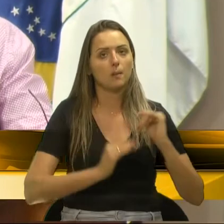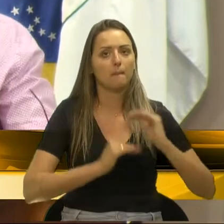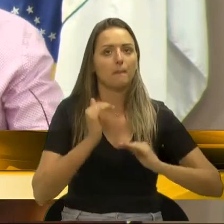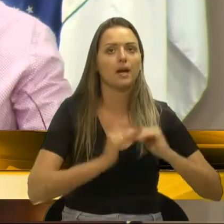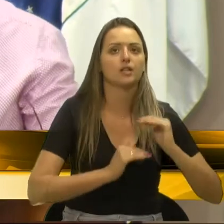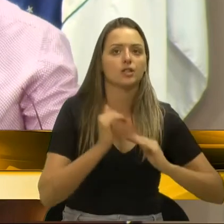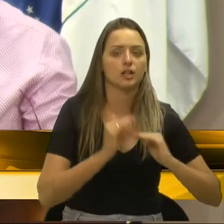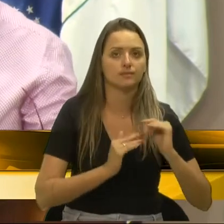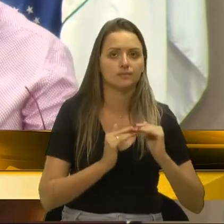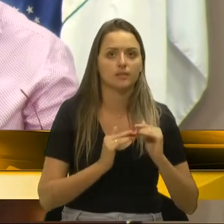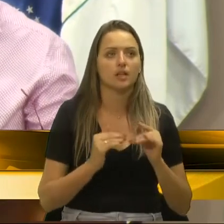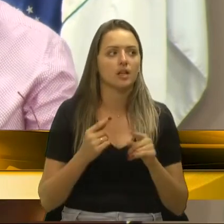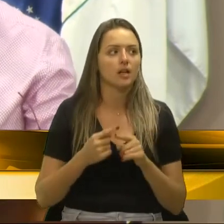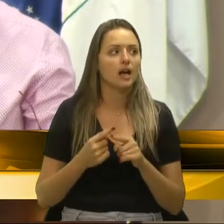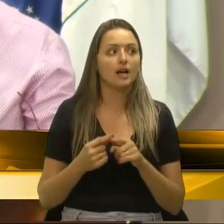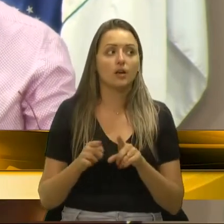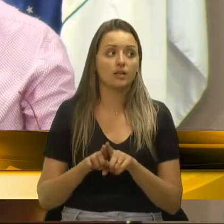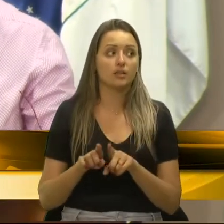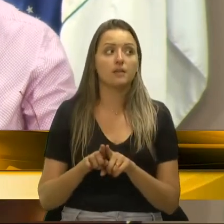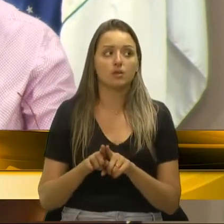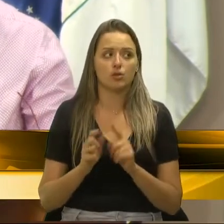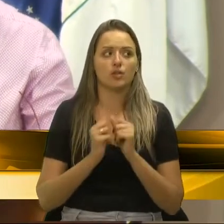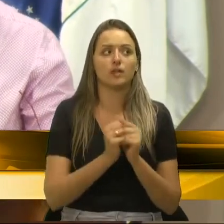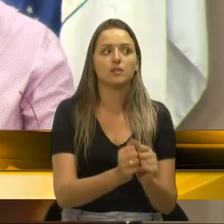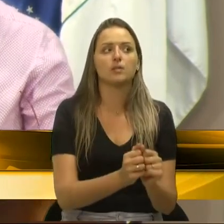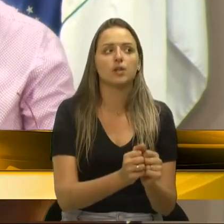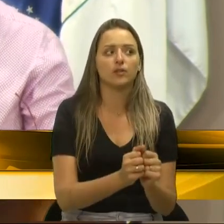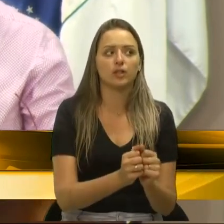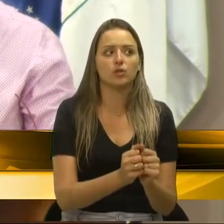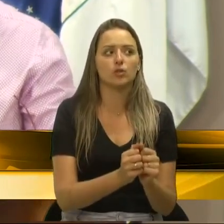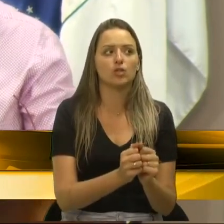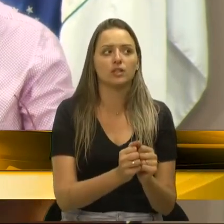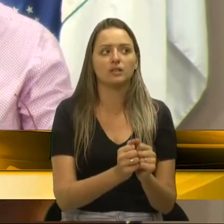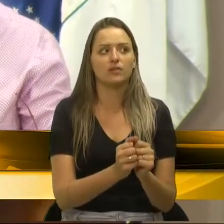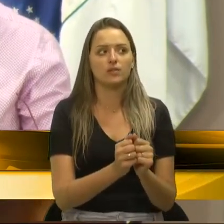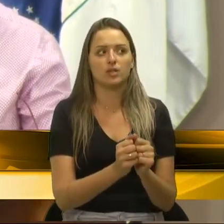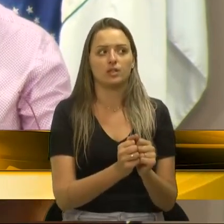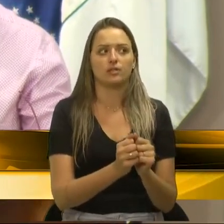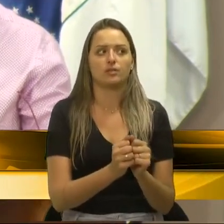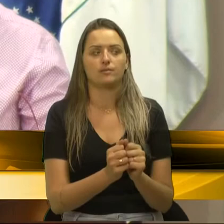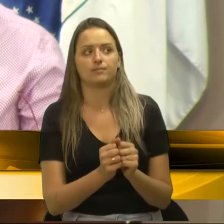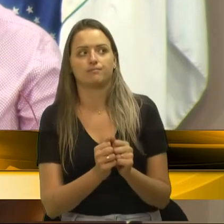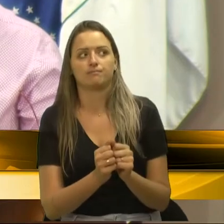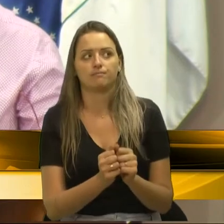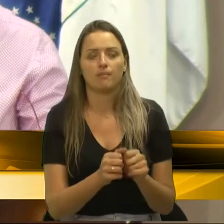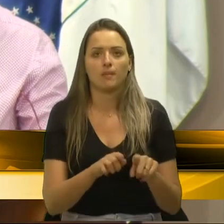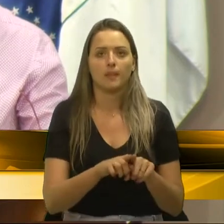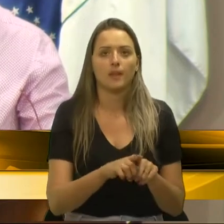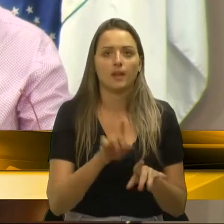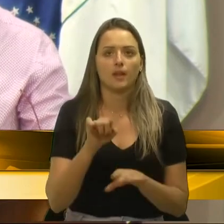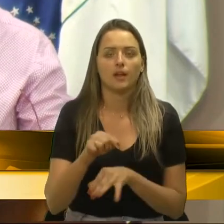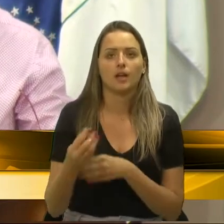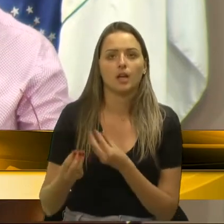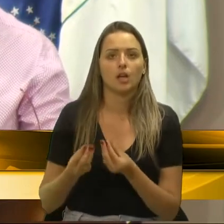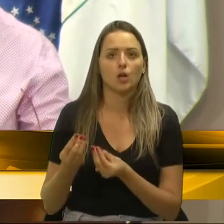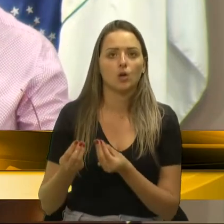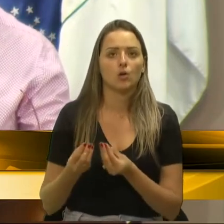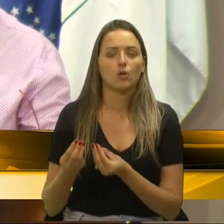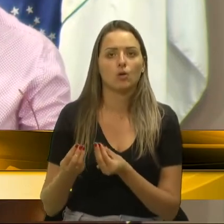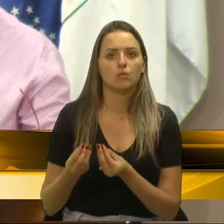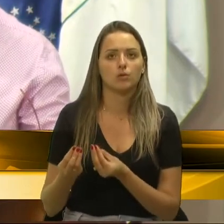porque eu vou citar um exemplo, vereador Fiuza. Se ali naquele decreto já contemplasse, como diz ali,